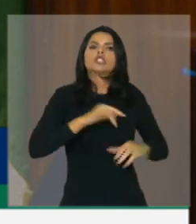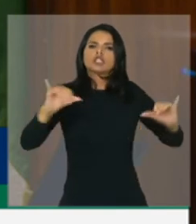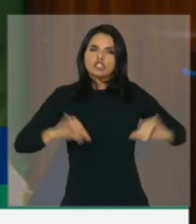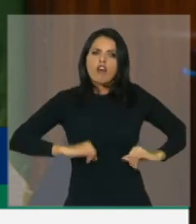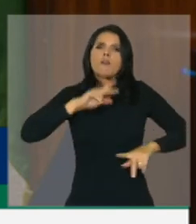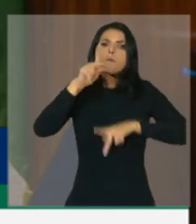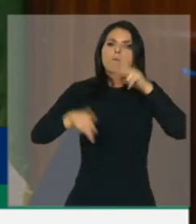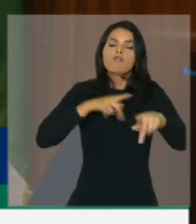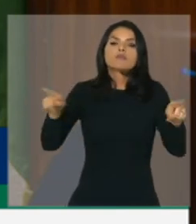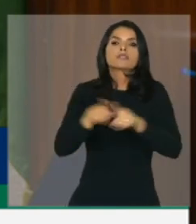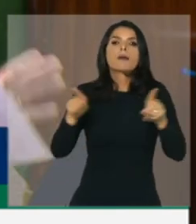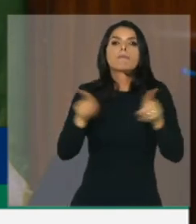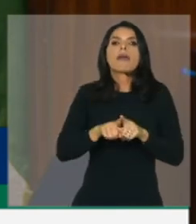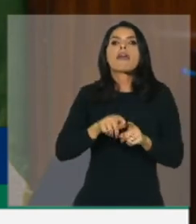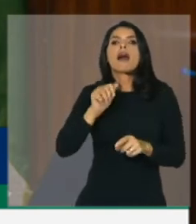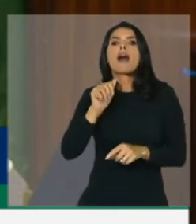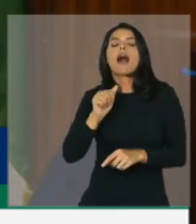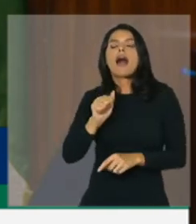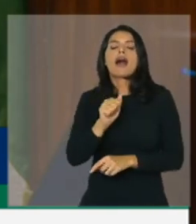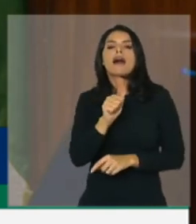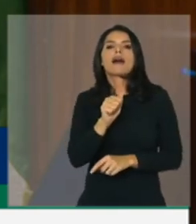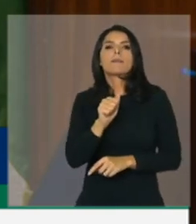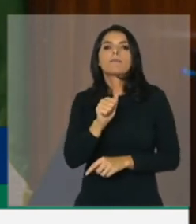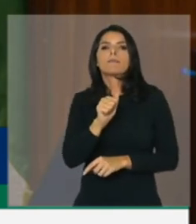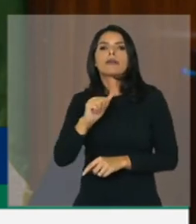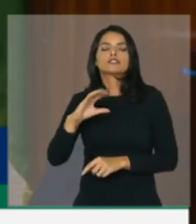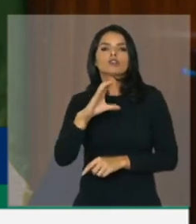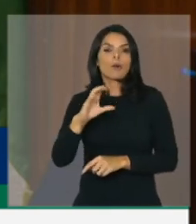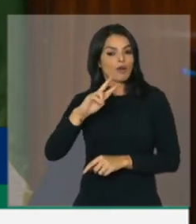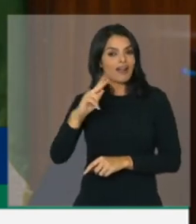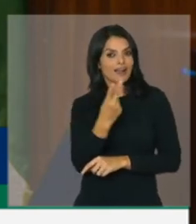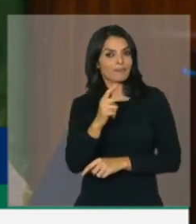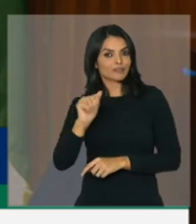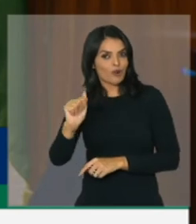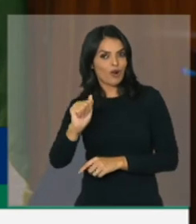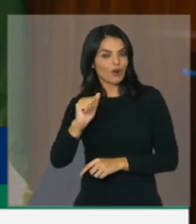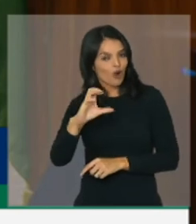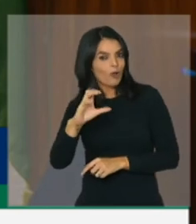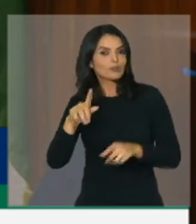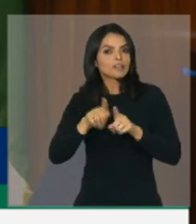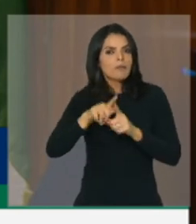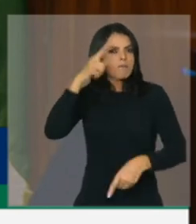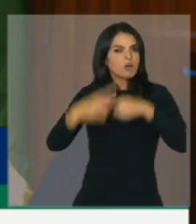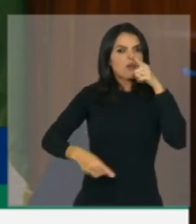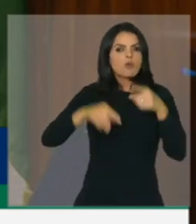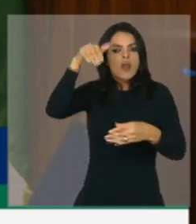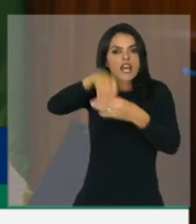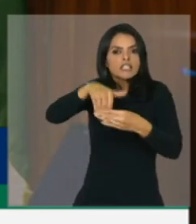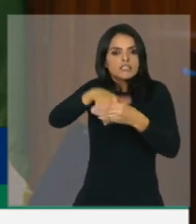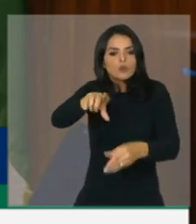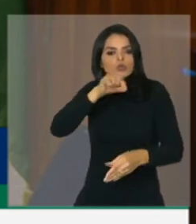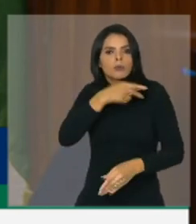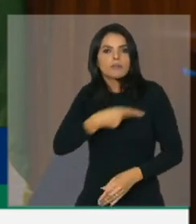inclusive o habeas corpus. Impediu eleições diretas para presidente, governadores, prefeitos de